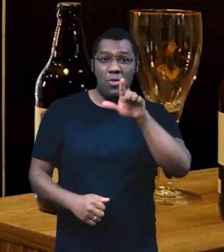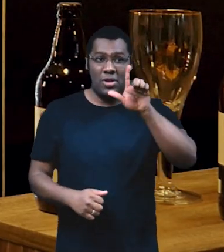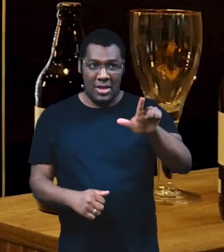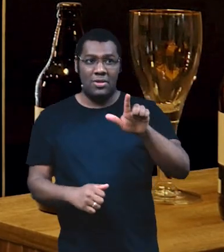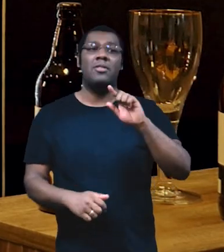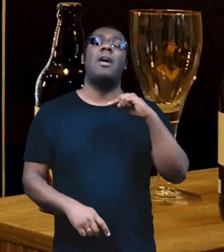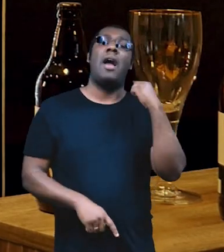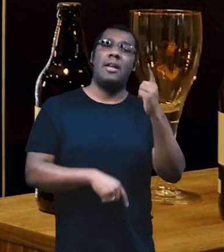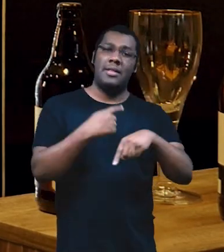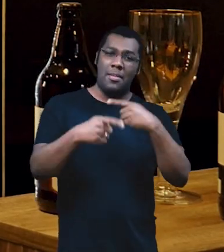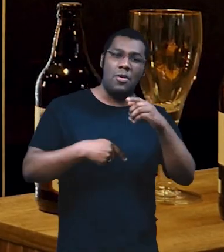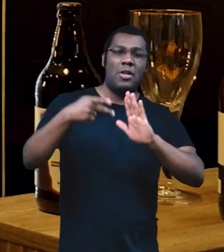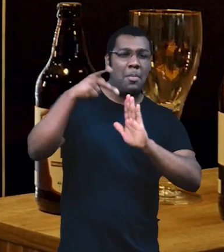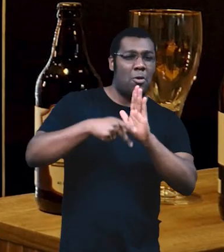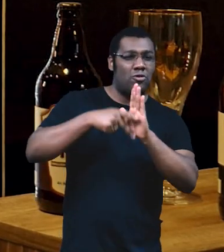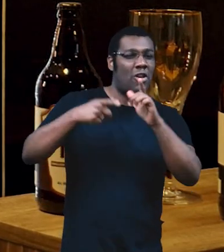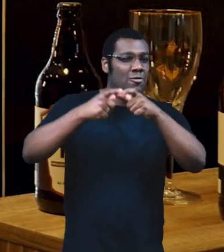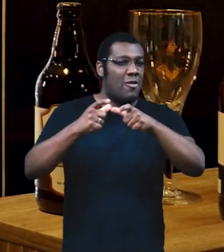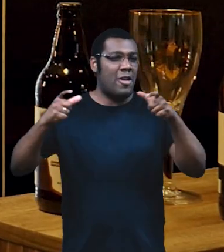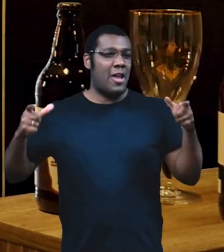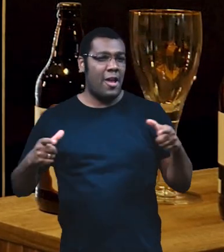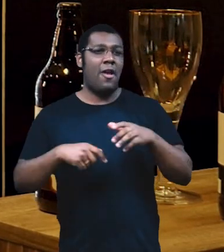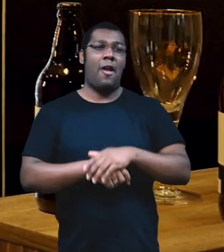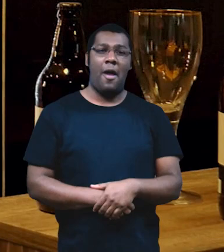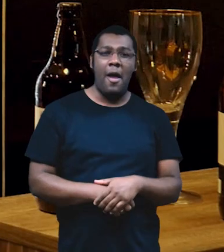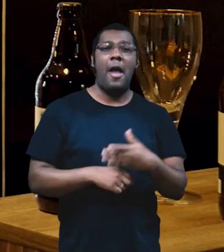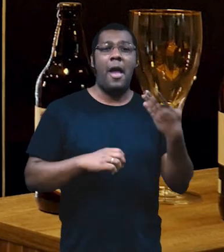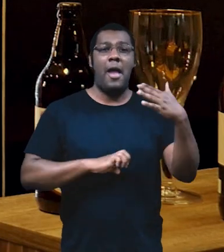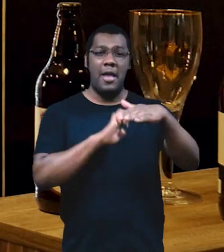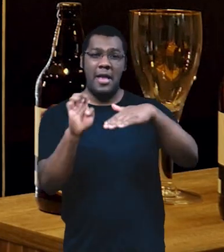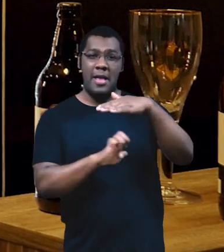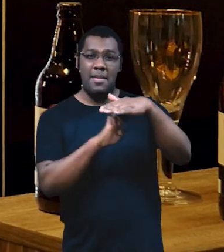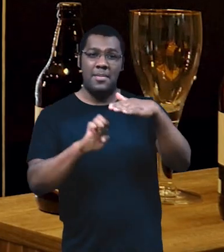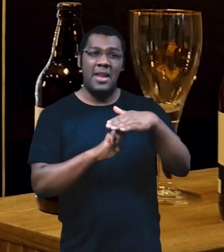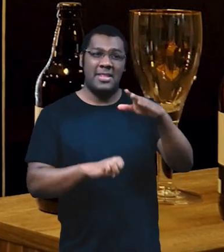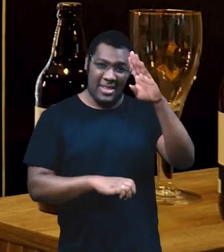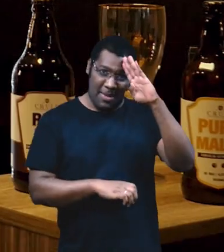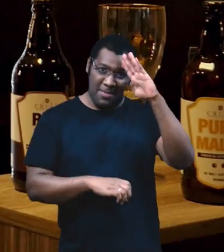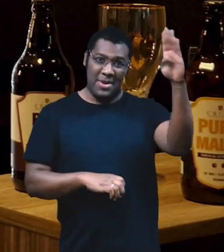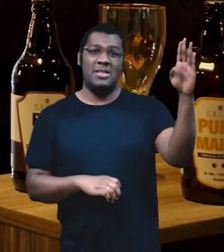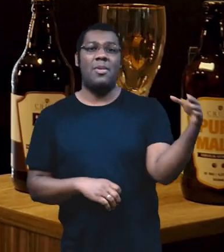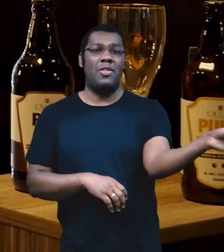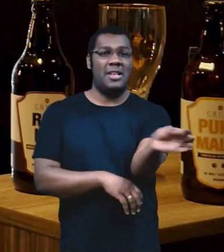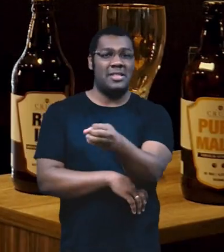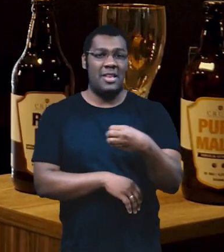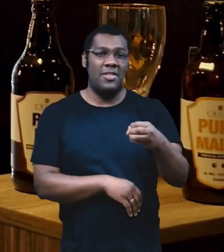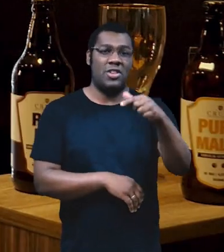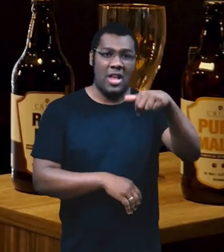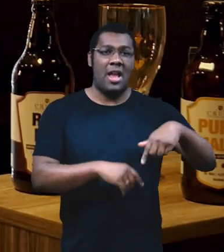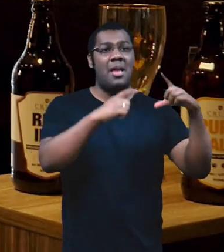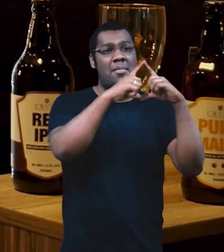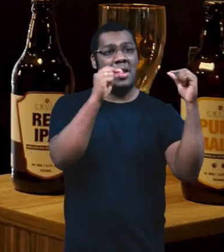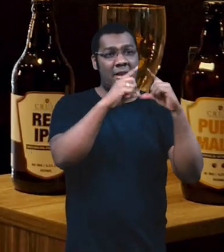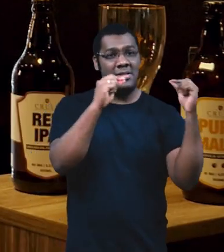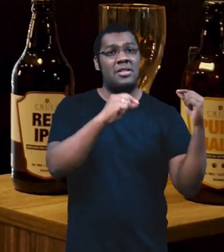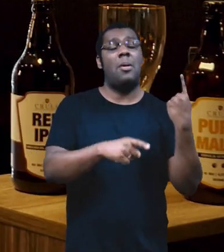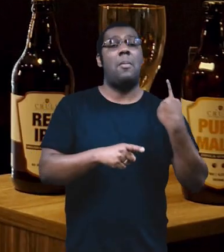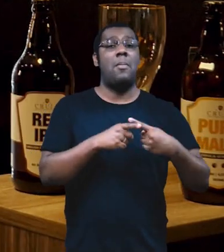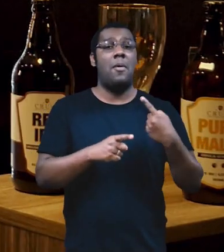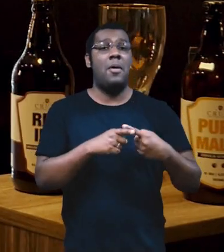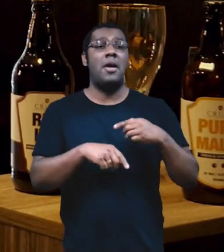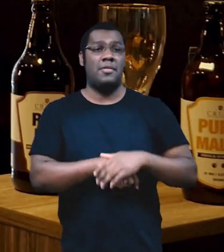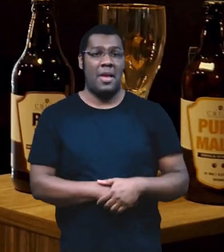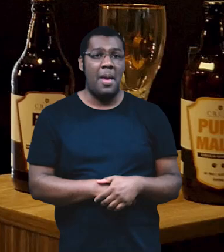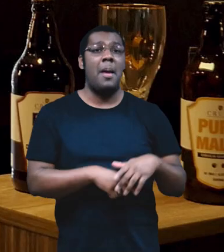o nosso projeto visando transformar a Cruz na referência de cerveja artesanal aqui dentro de Brasília, principalmente porque Brasília ainda é um